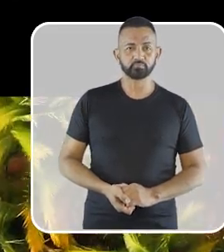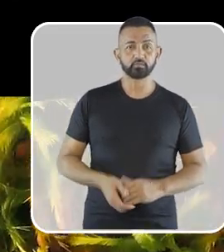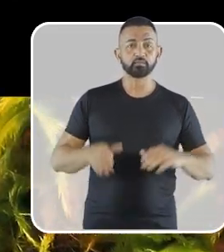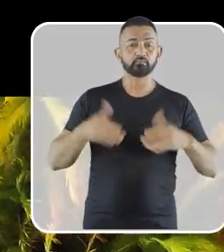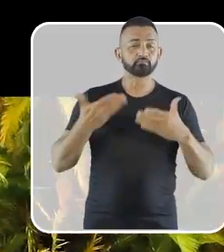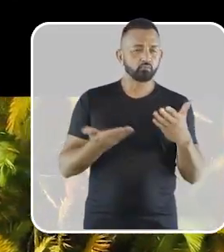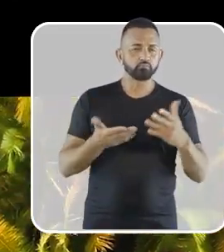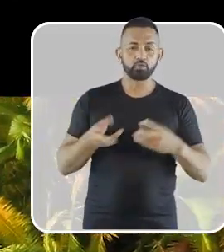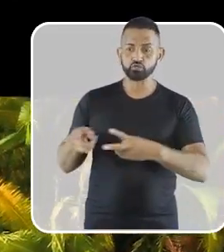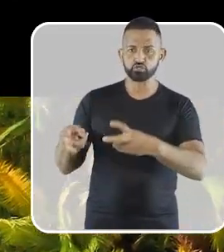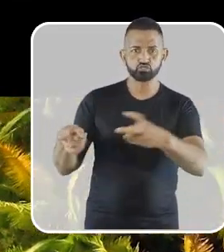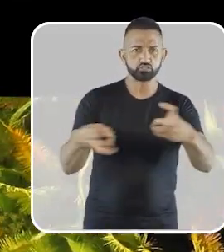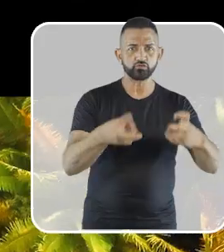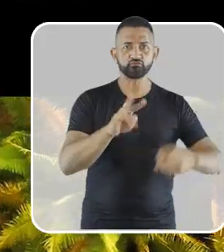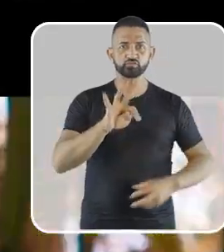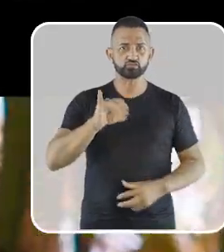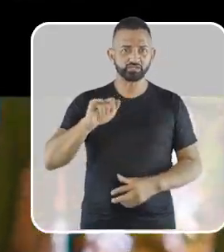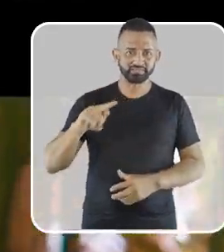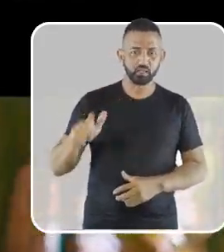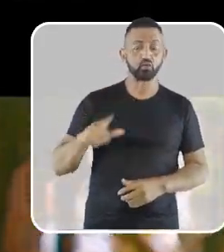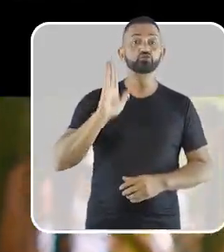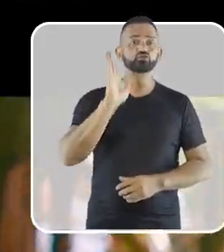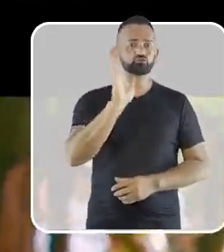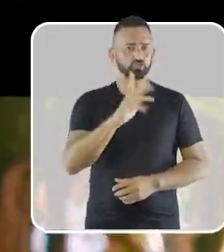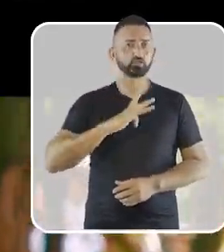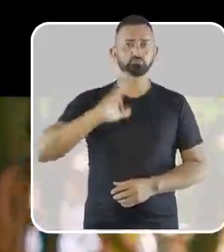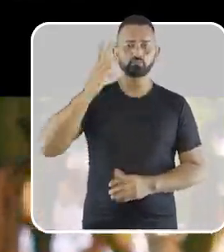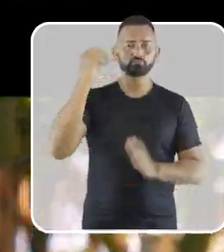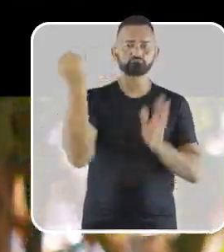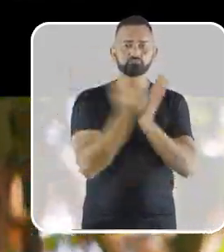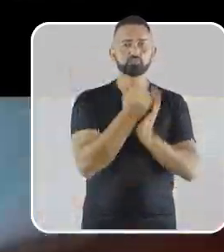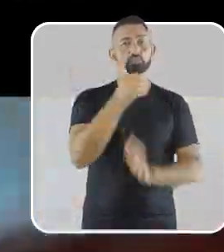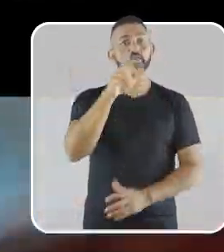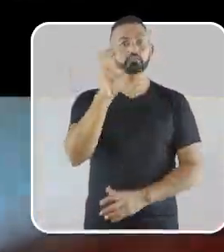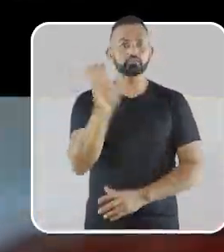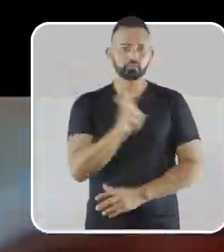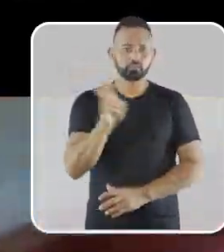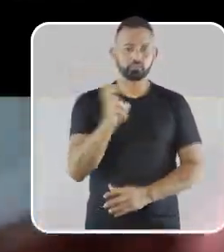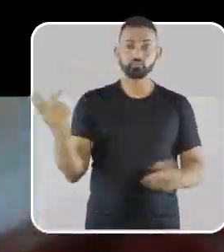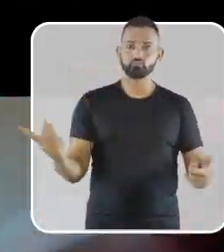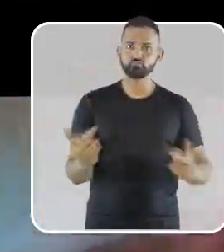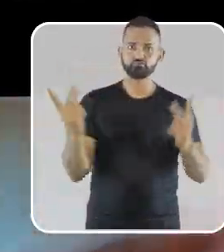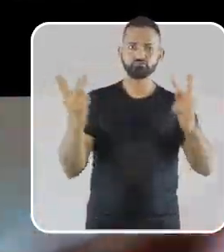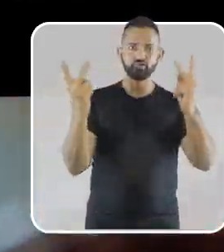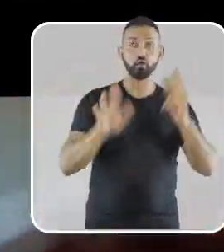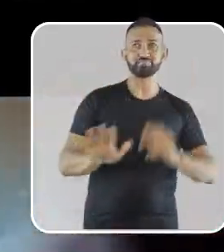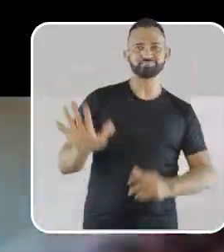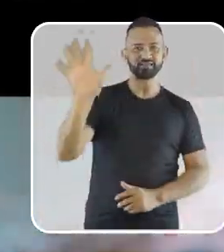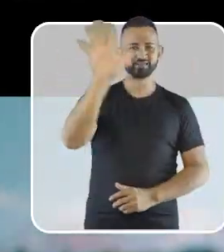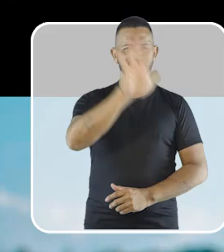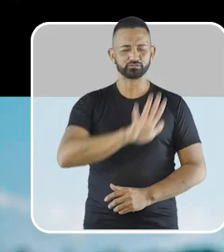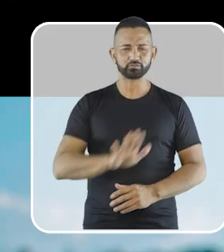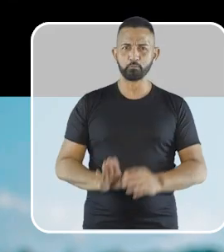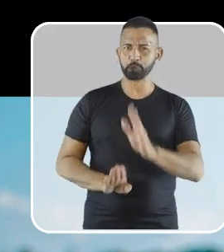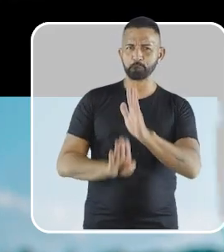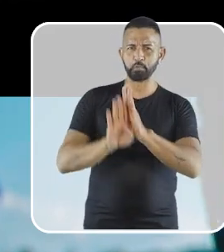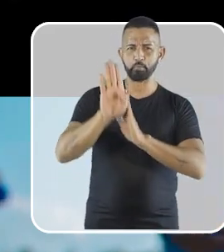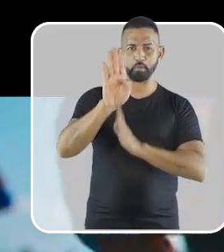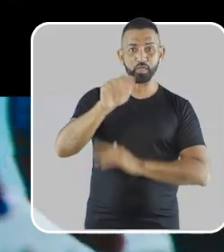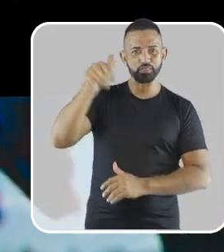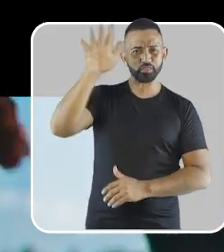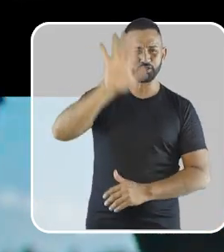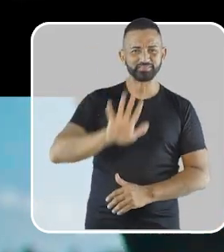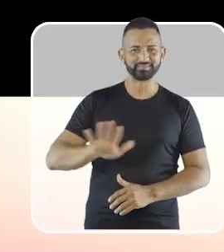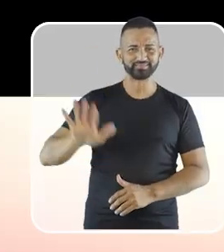Com relação à extração vegetal, o Maranhão já registrou o quinto maior valor de produção nacional e o maior na